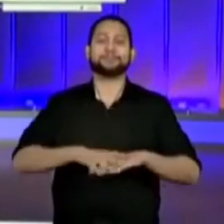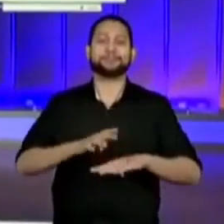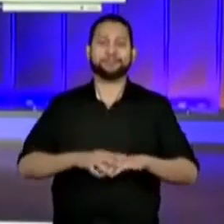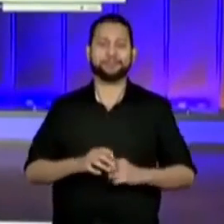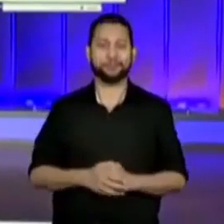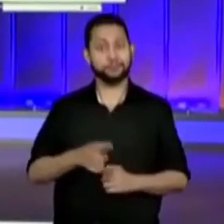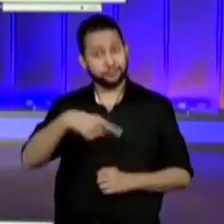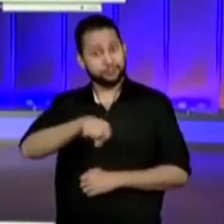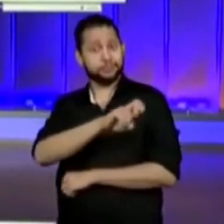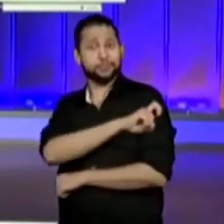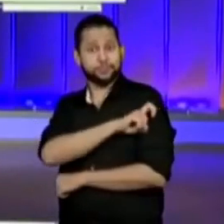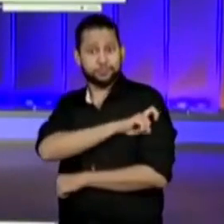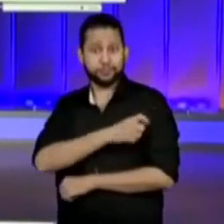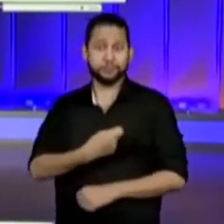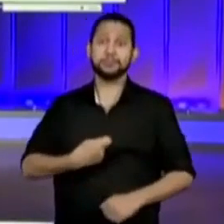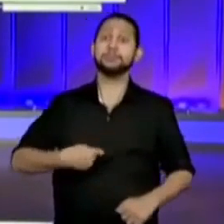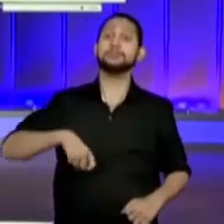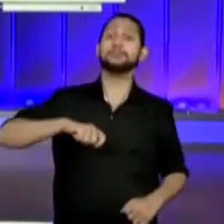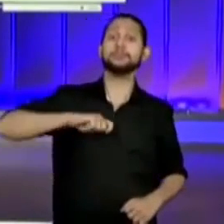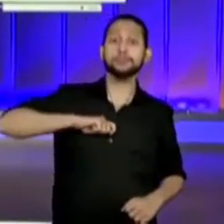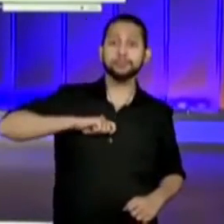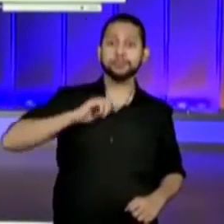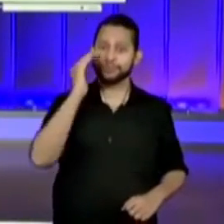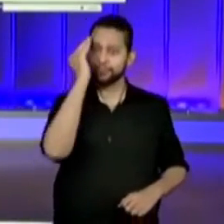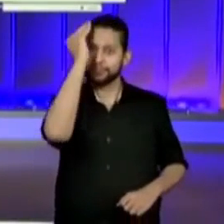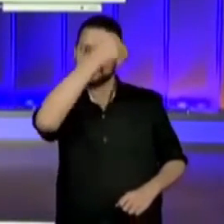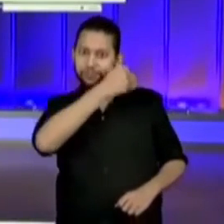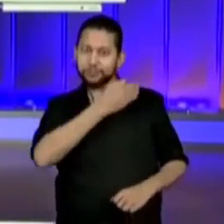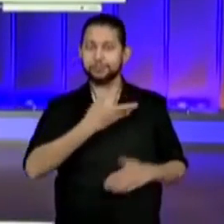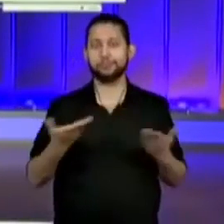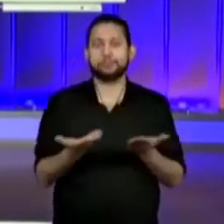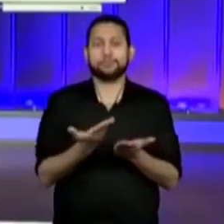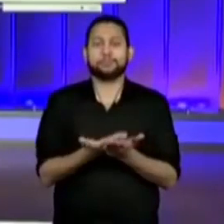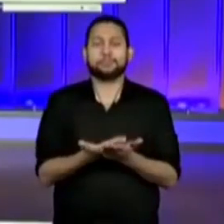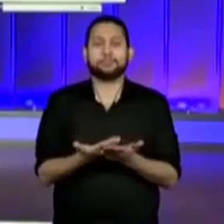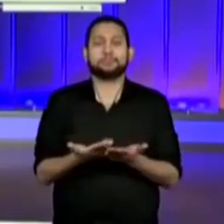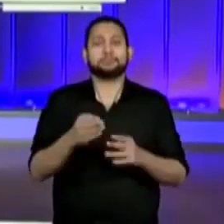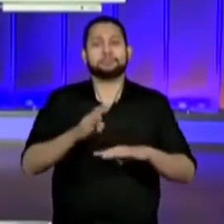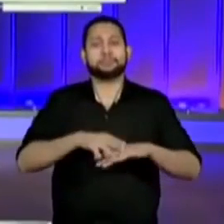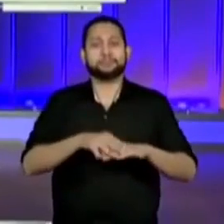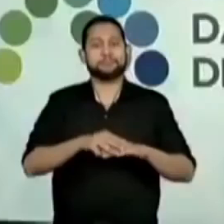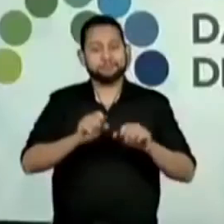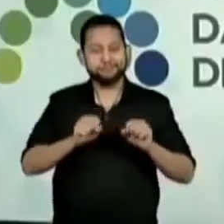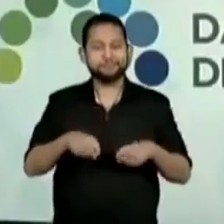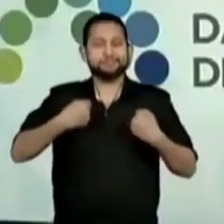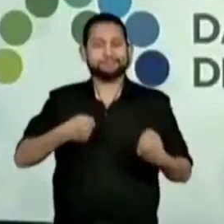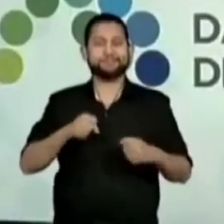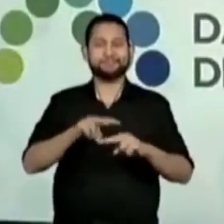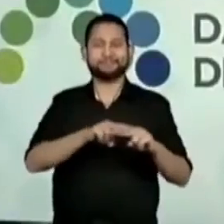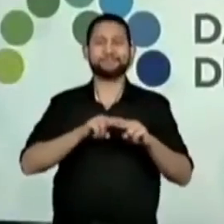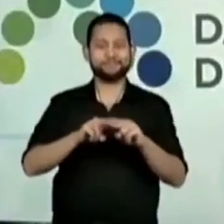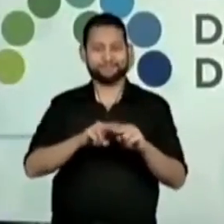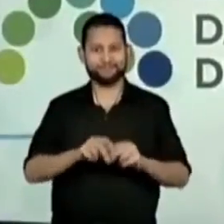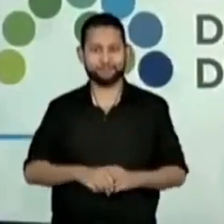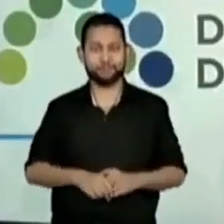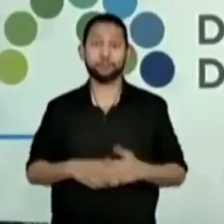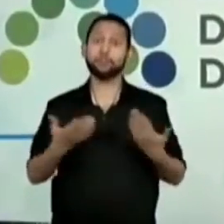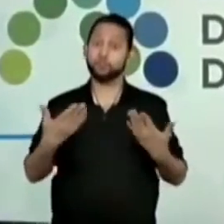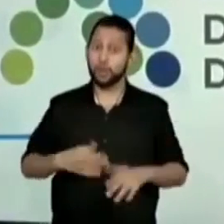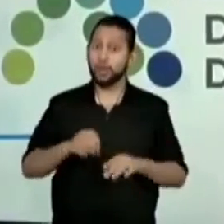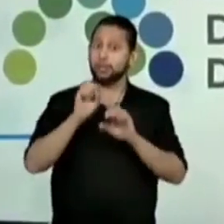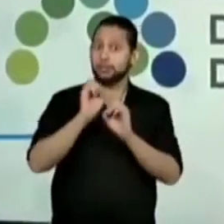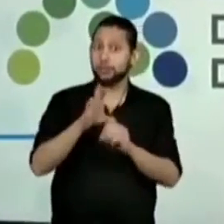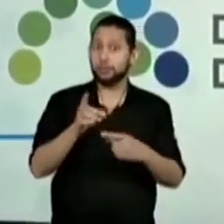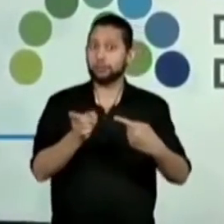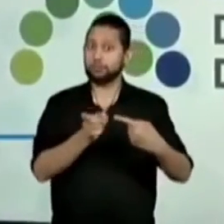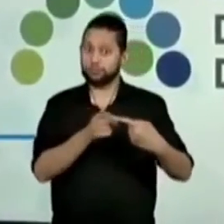do quto ano eu sou o professor Joelson estarei com vocês nessa aula de matemática terminamos H instantes uma aula